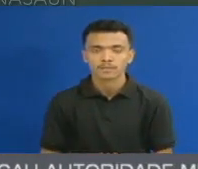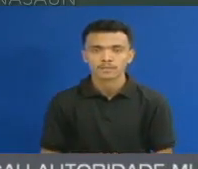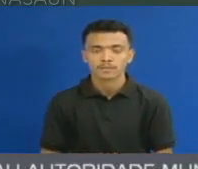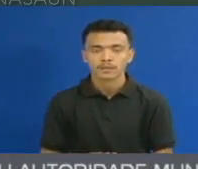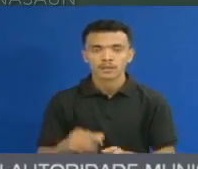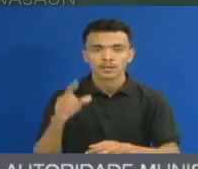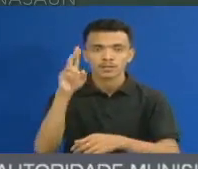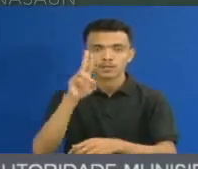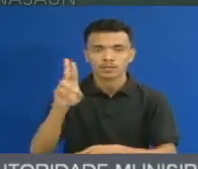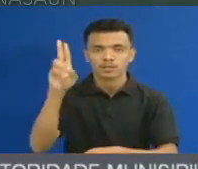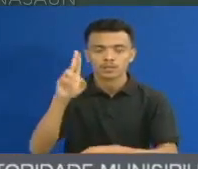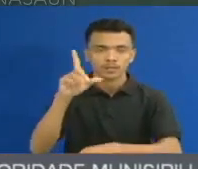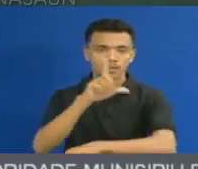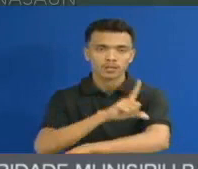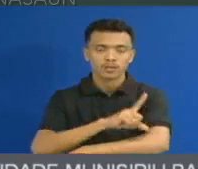Ne bela mai usa valor vida. Ne valor